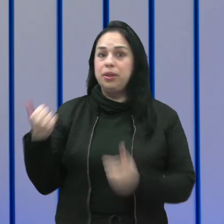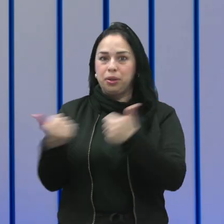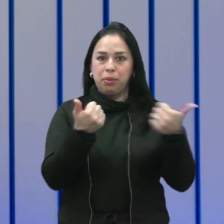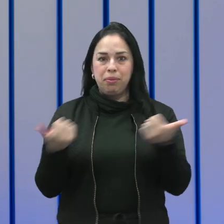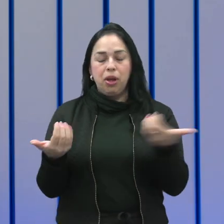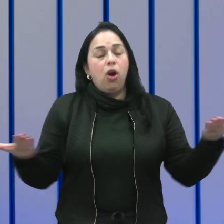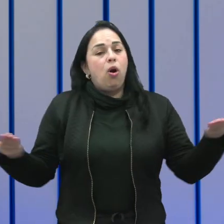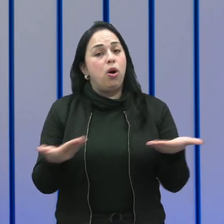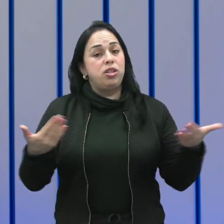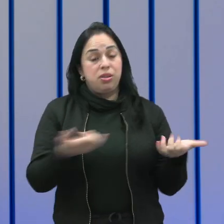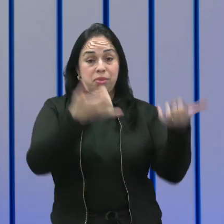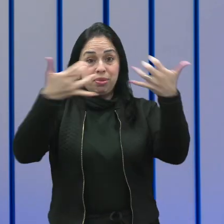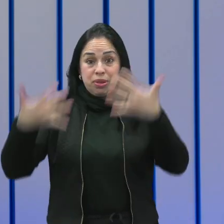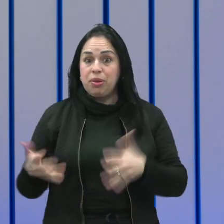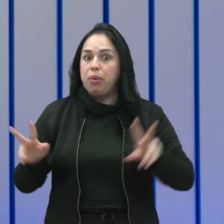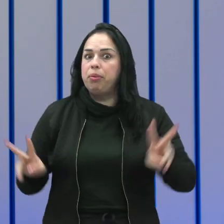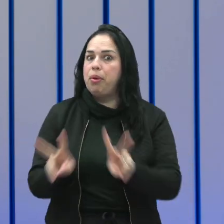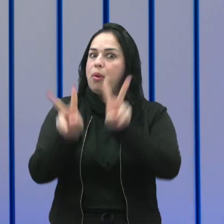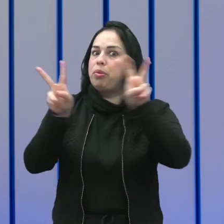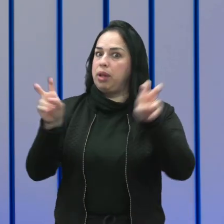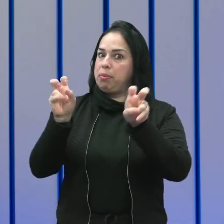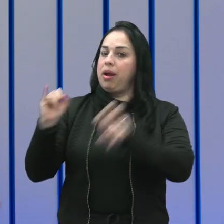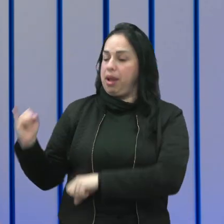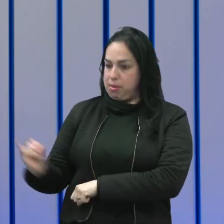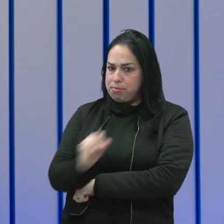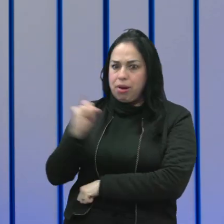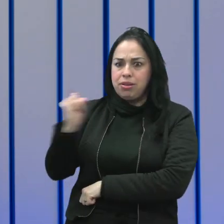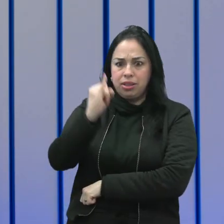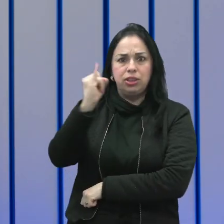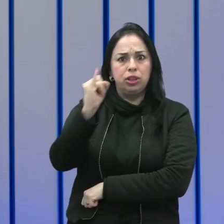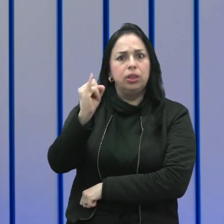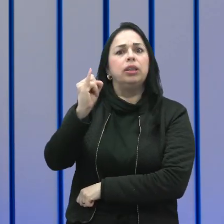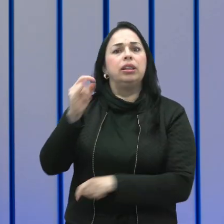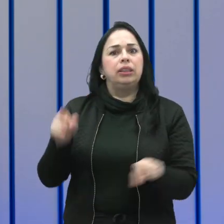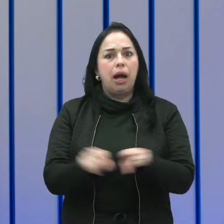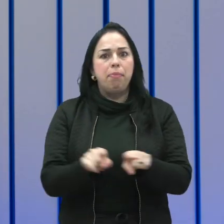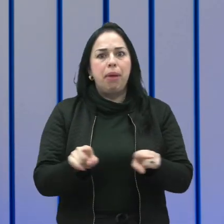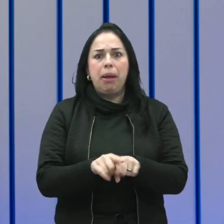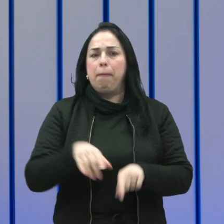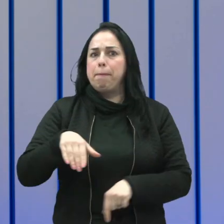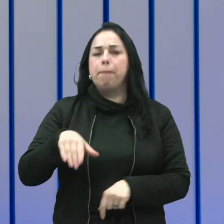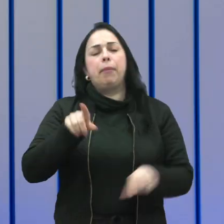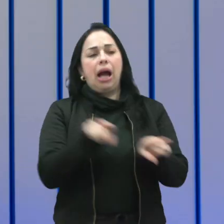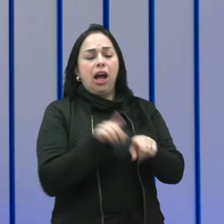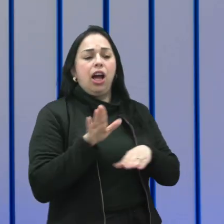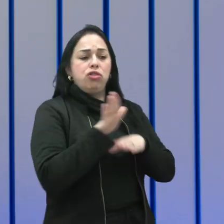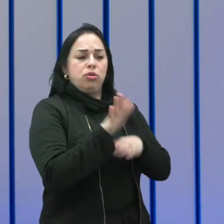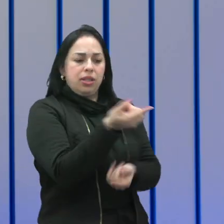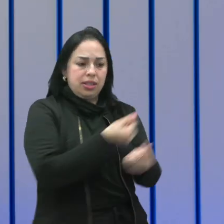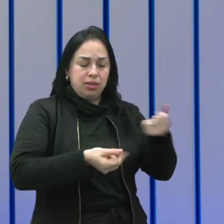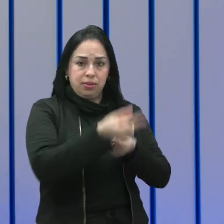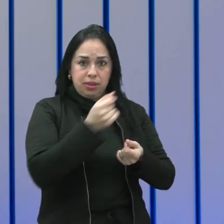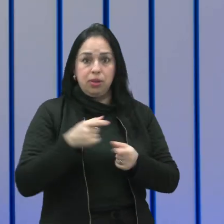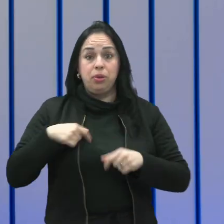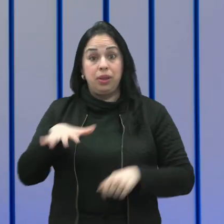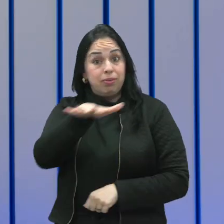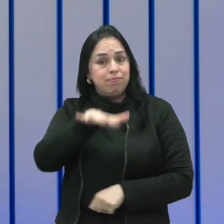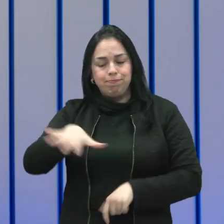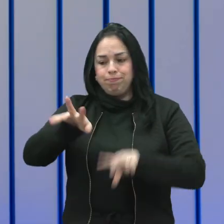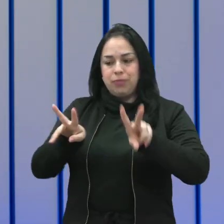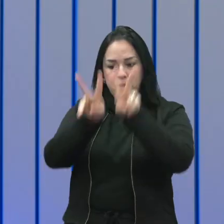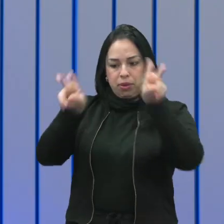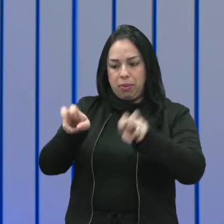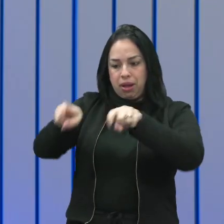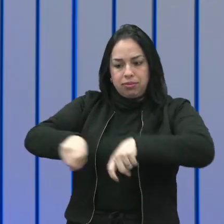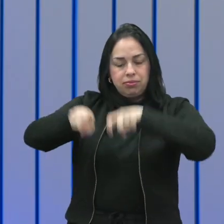Oi, tudo bom? Hoje o Sobre Política traz um assunto presente no nosso dia a dia e também essencial para a economia do país: a produção